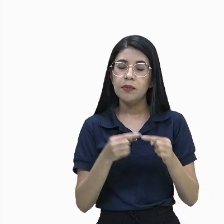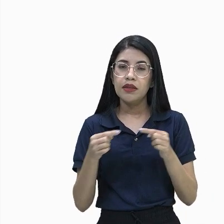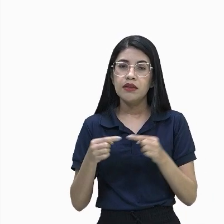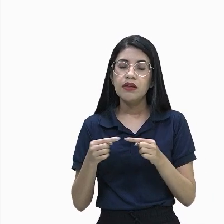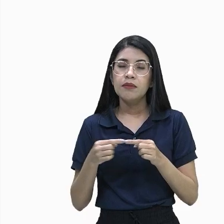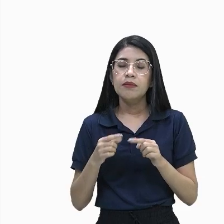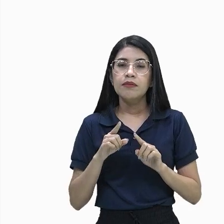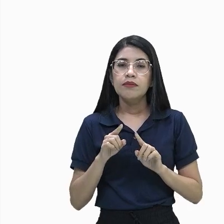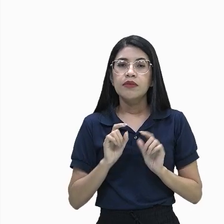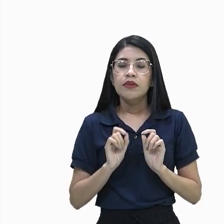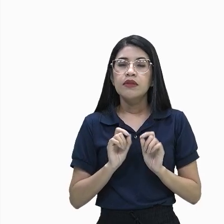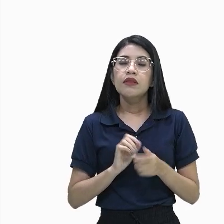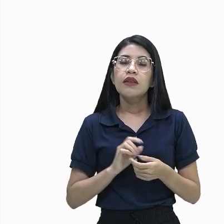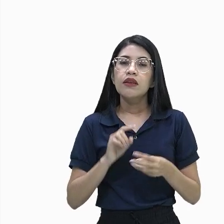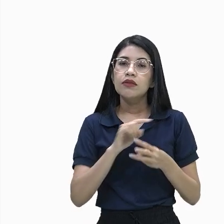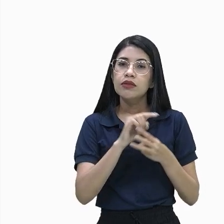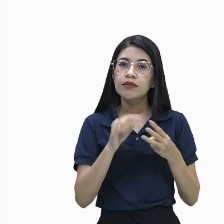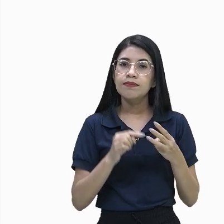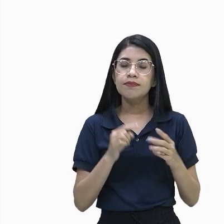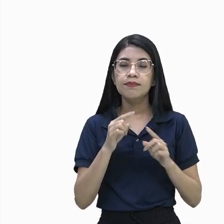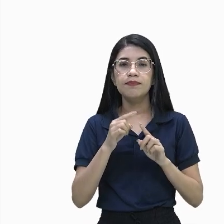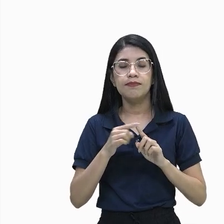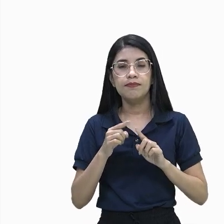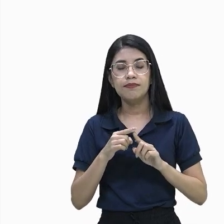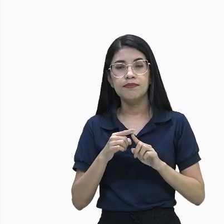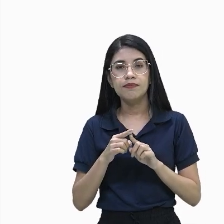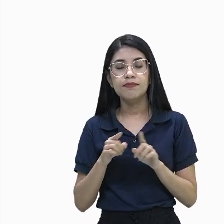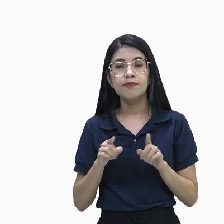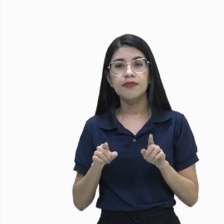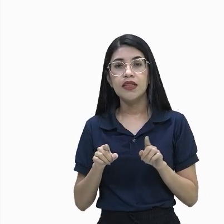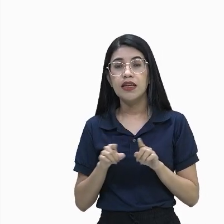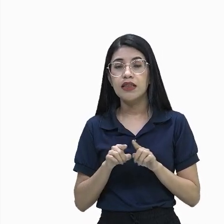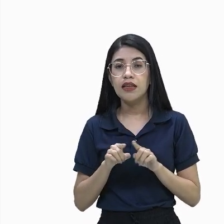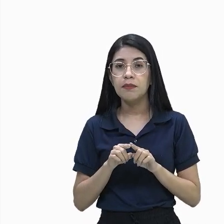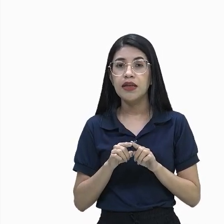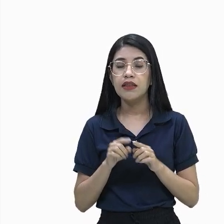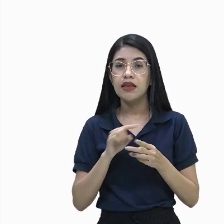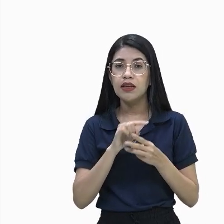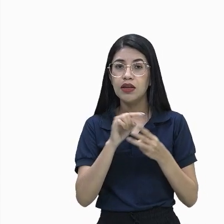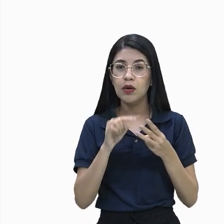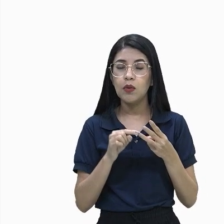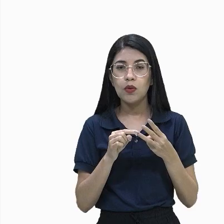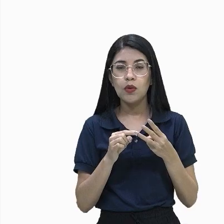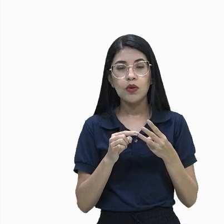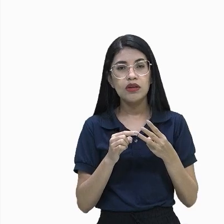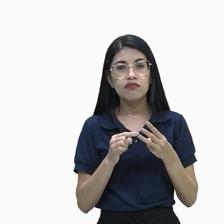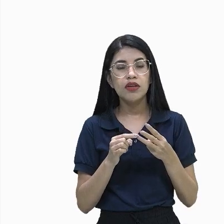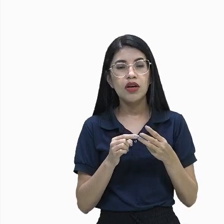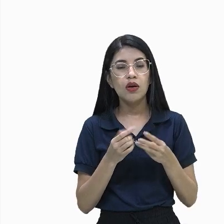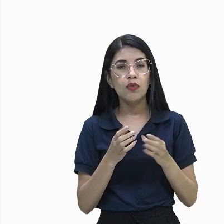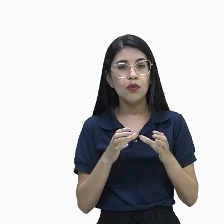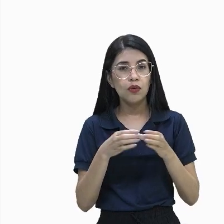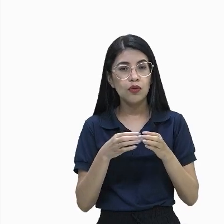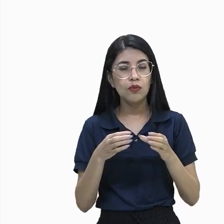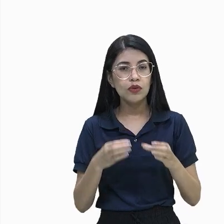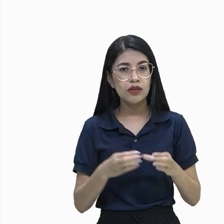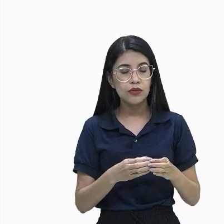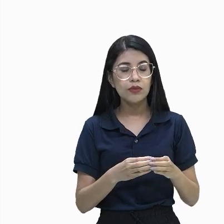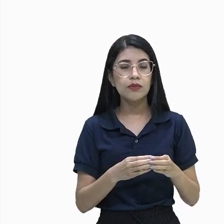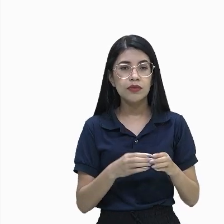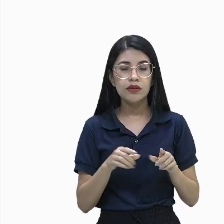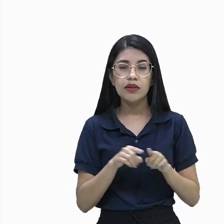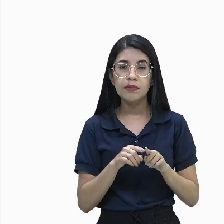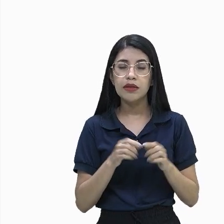de planaltos, depressões e planícies, elas também são subdivididas. Então, isso a gente, para entender, tem